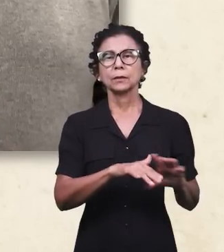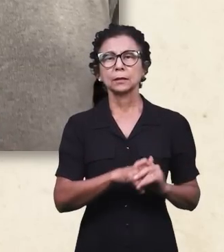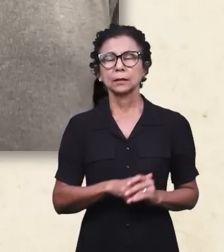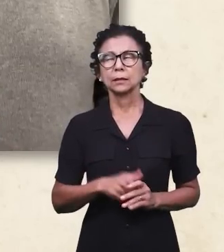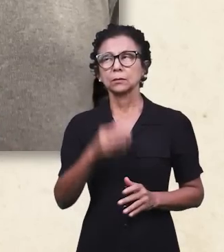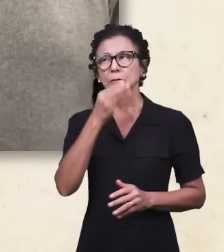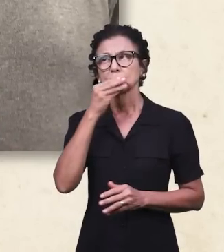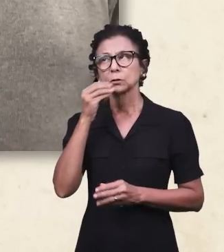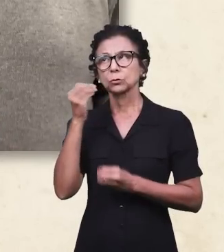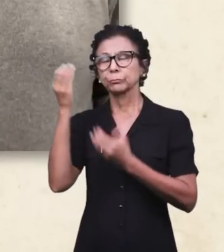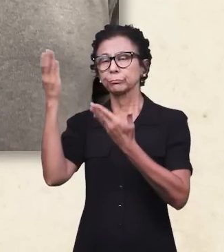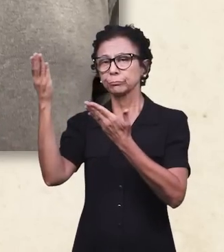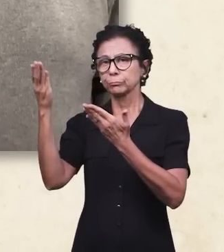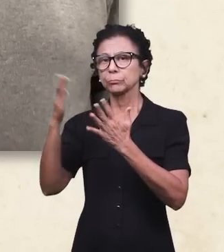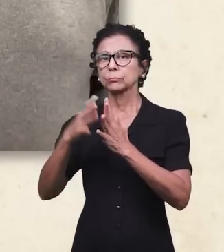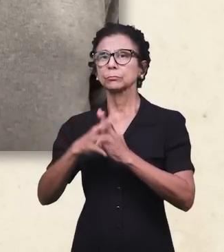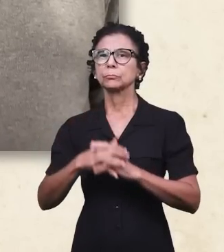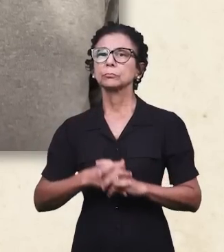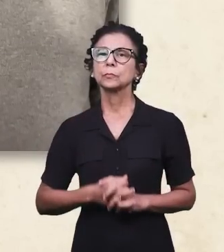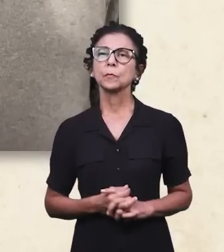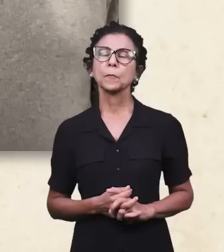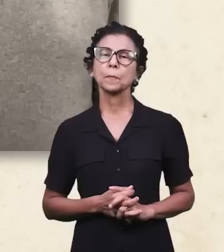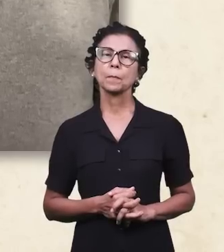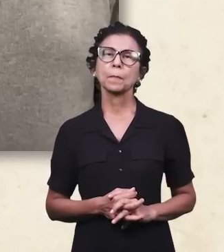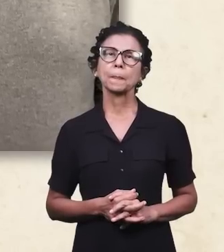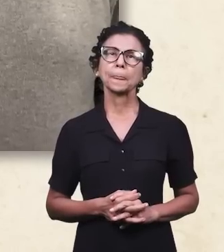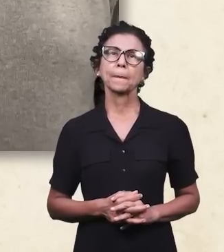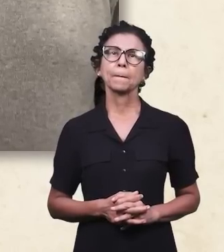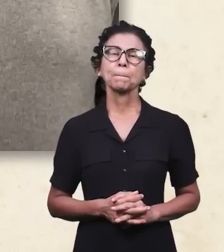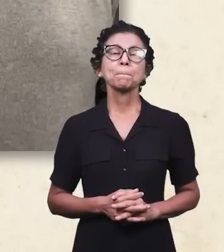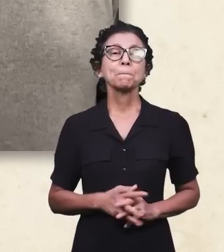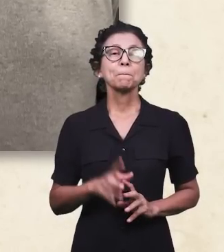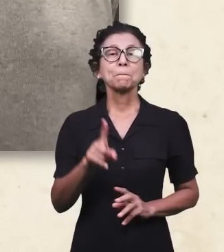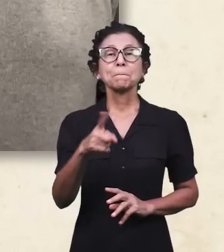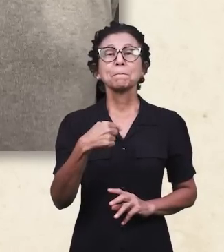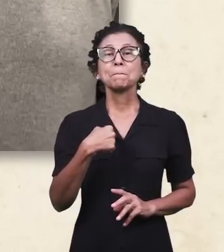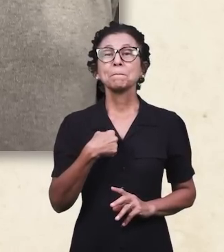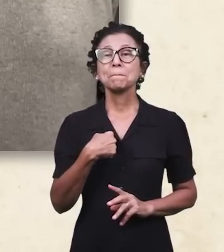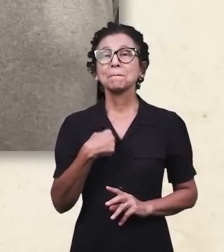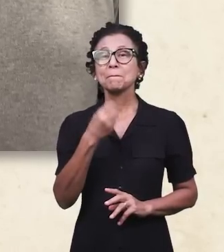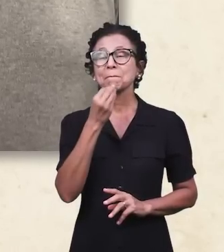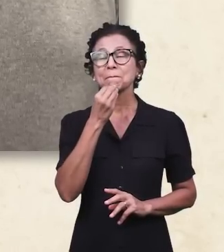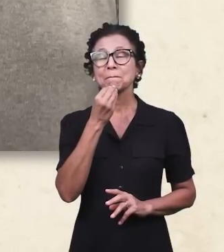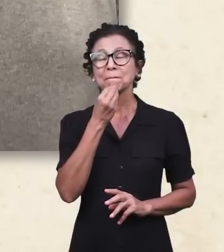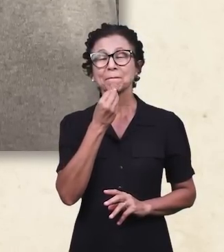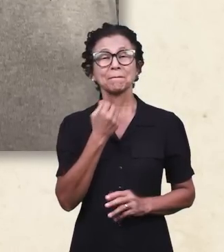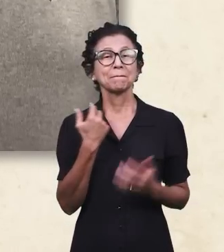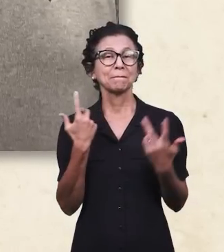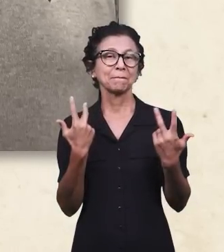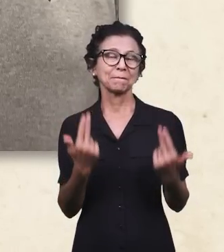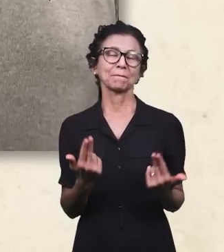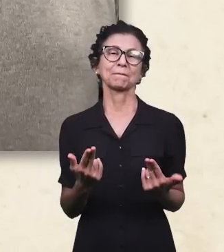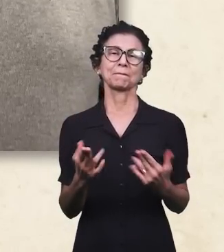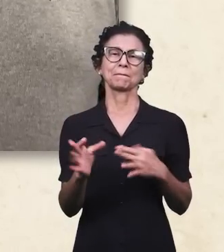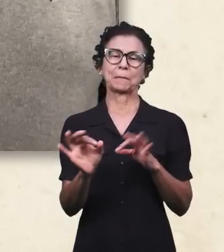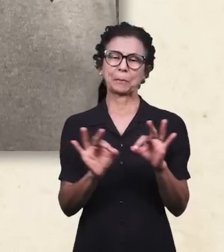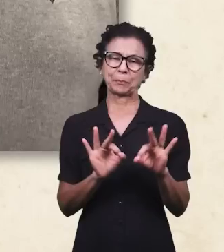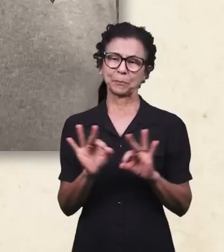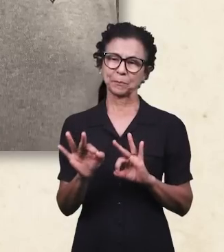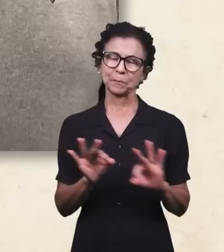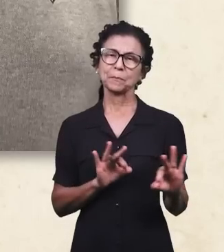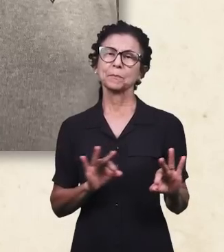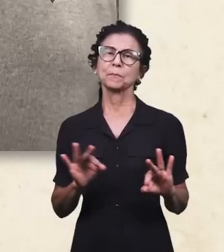continuamente. Hoje, eu e você temos a mesma oportunidade, nos preparando para